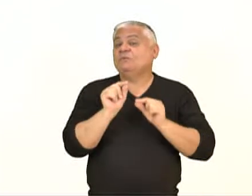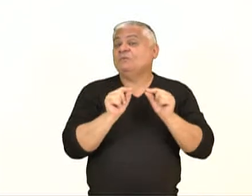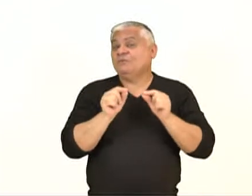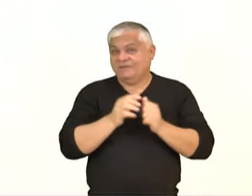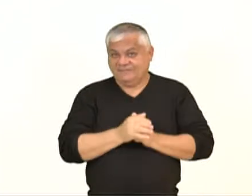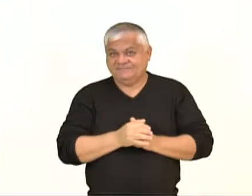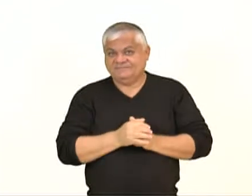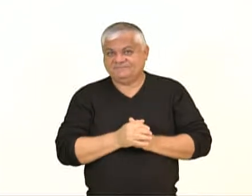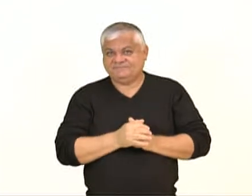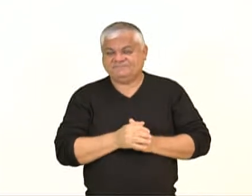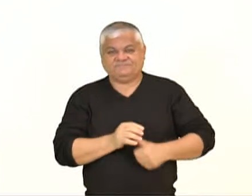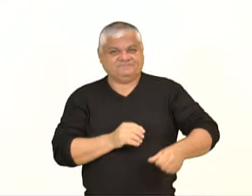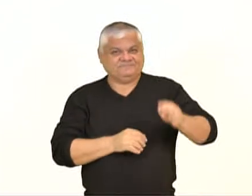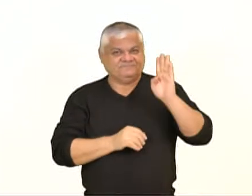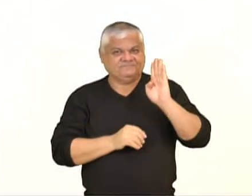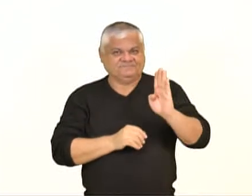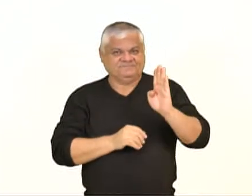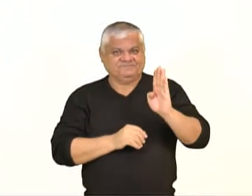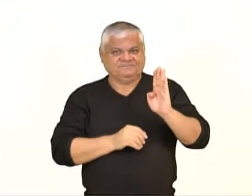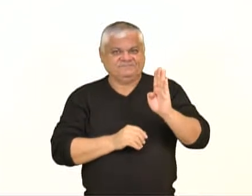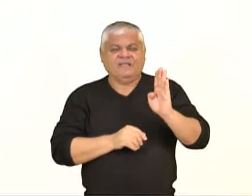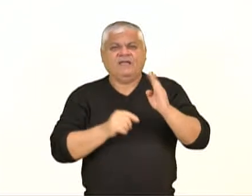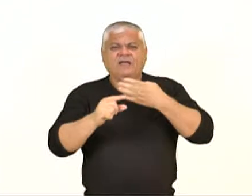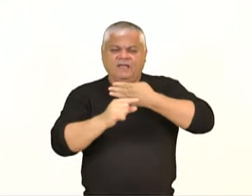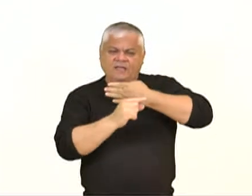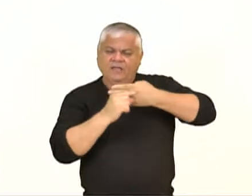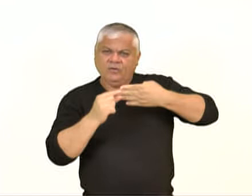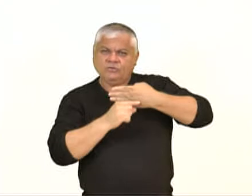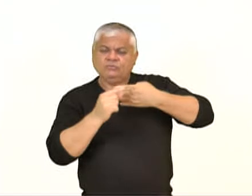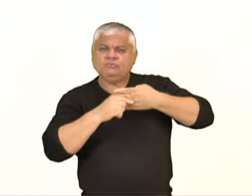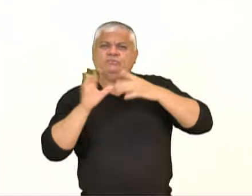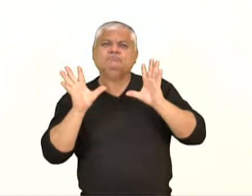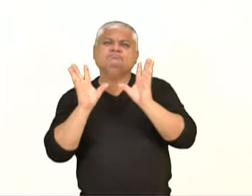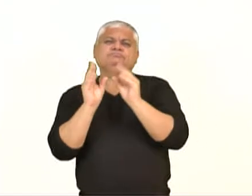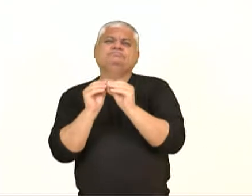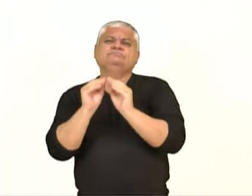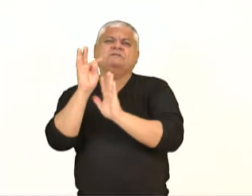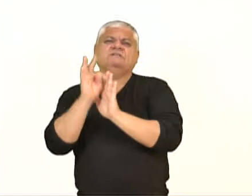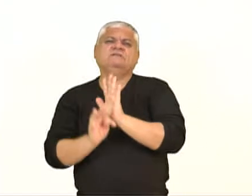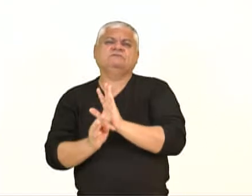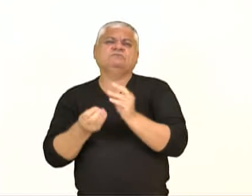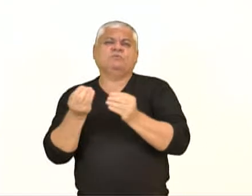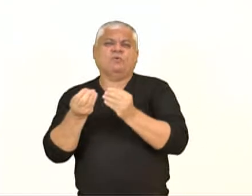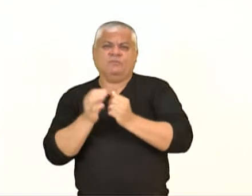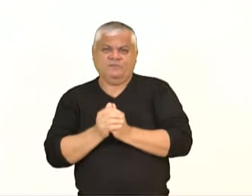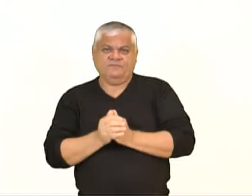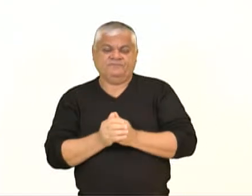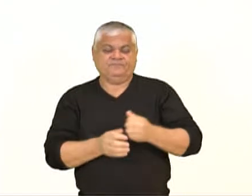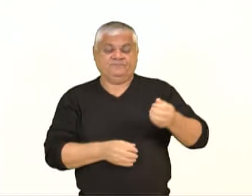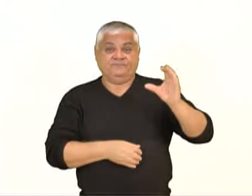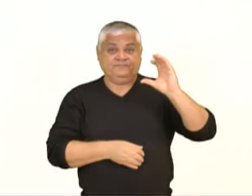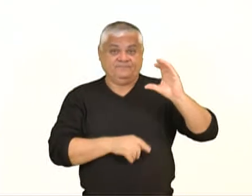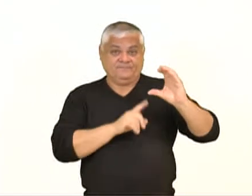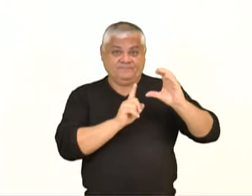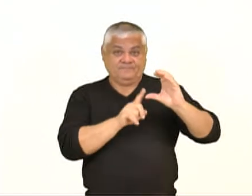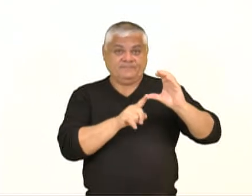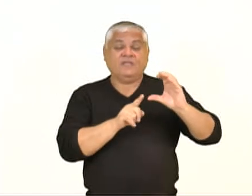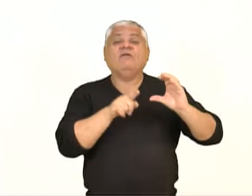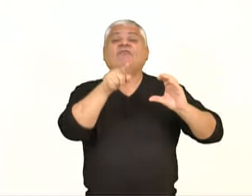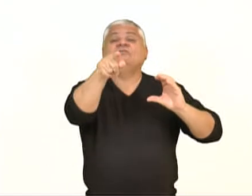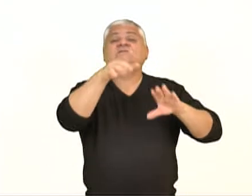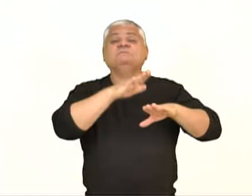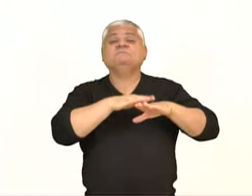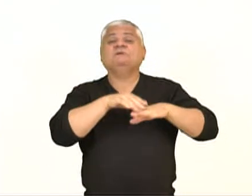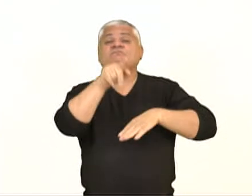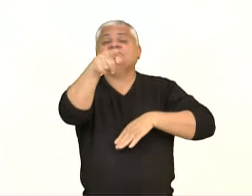interlocução? Letra B. Como o autor conclui seu texto? E letra C. Como você concluiria? O